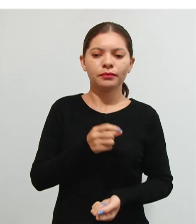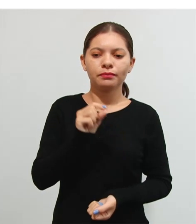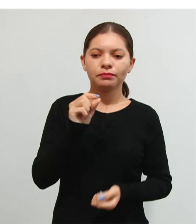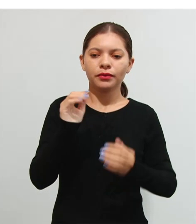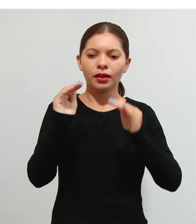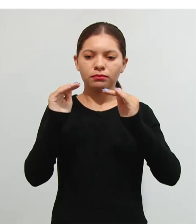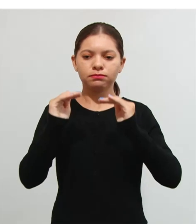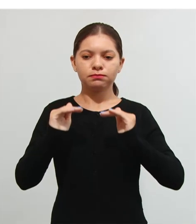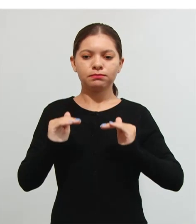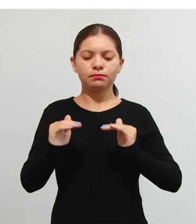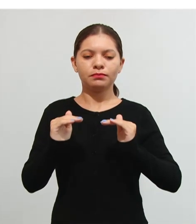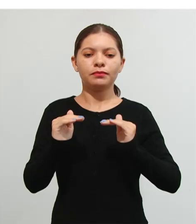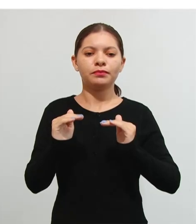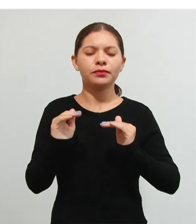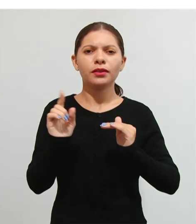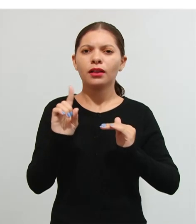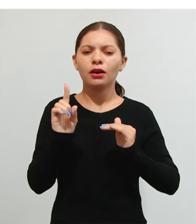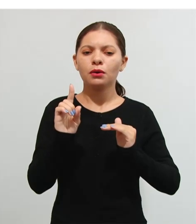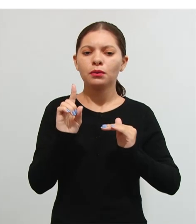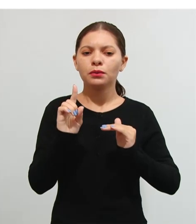seria